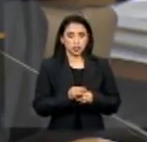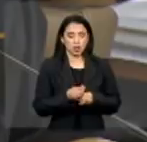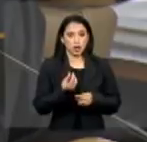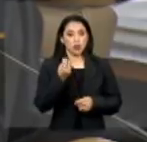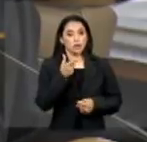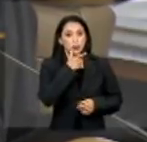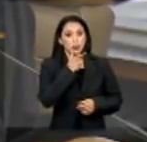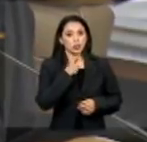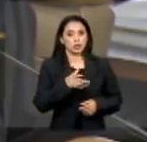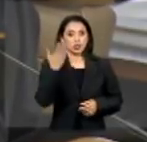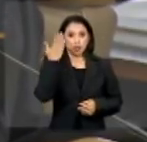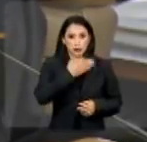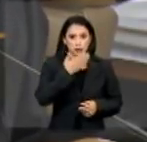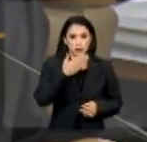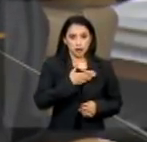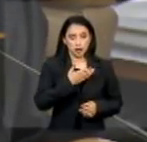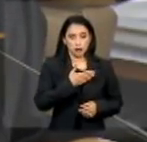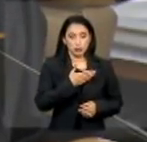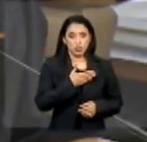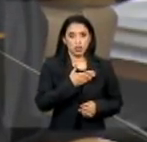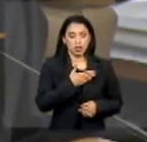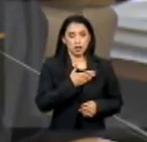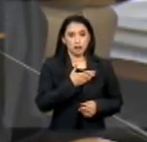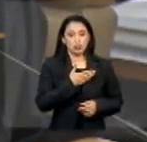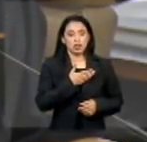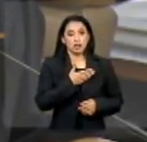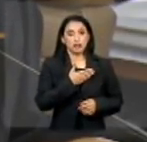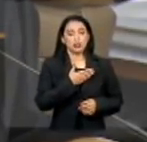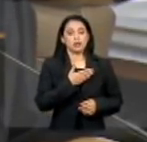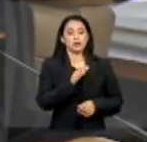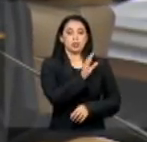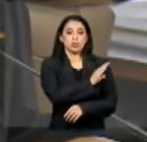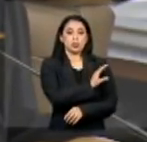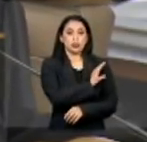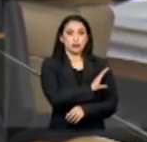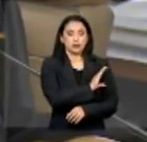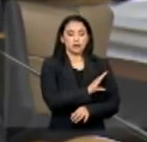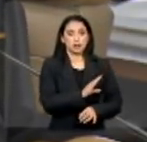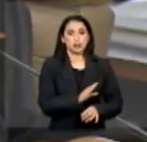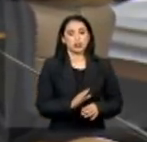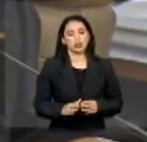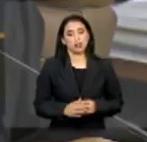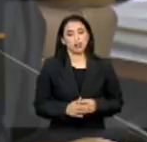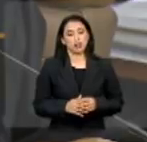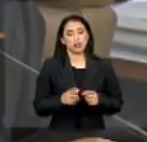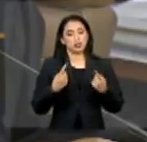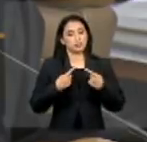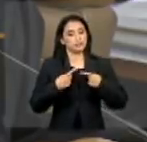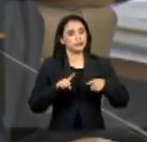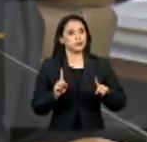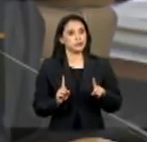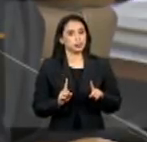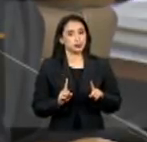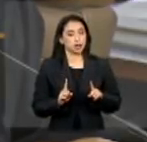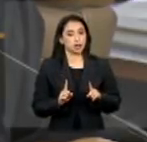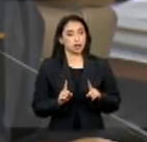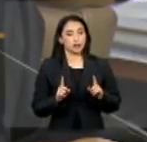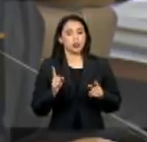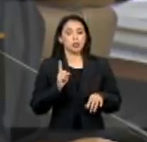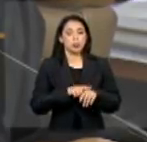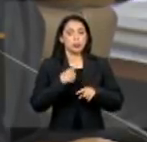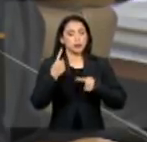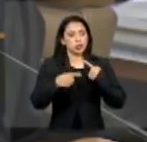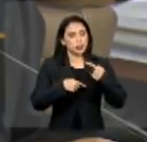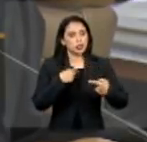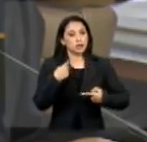prova energizada por agente colaborador que interferiria em momento posterior à